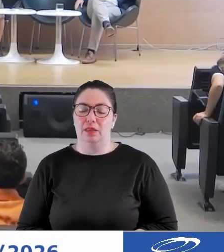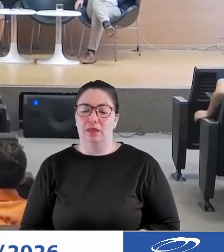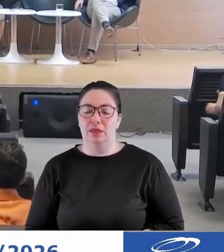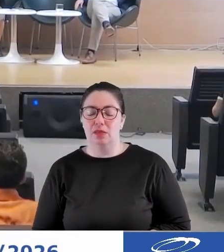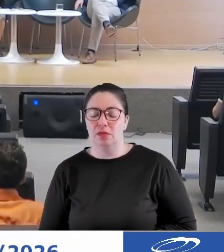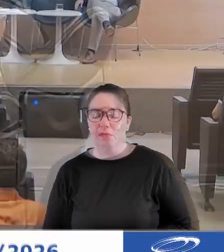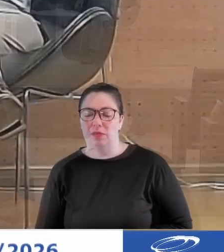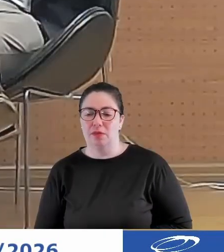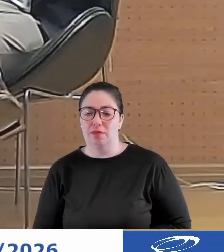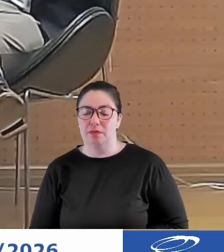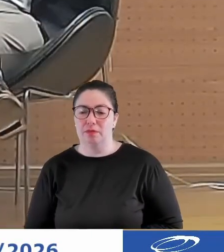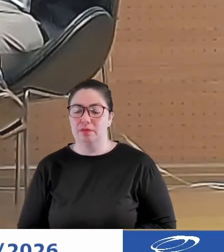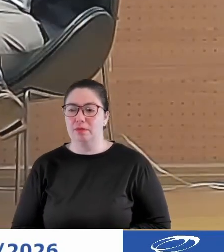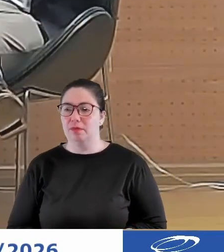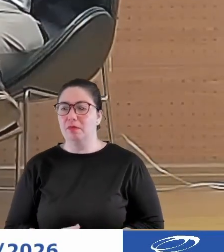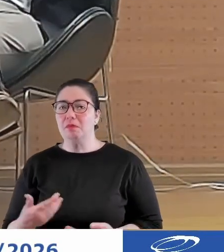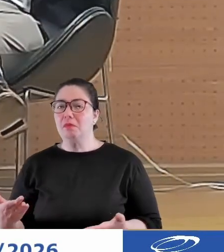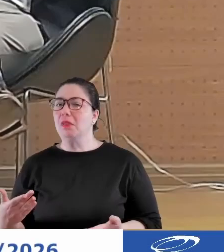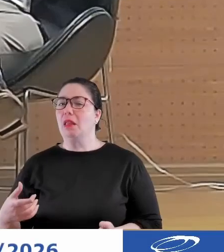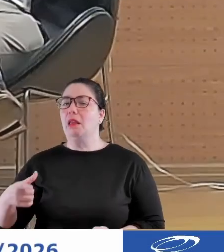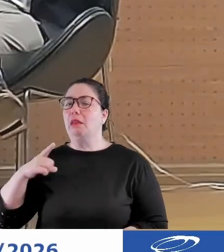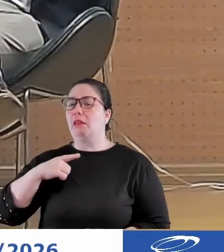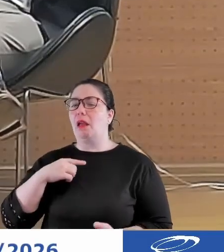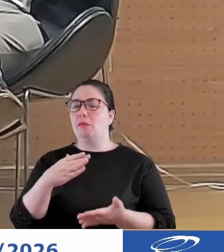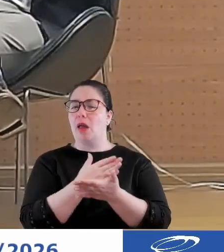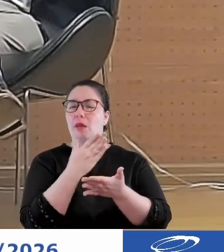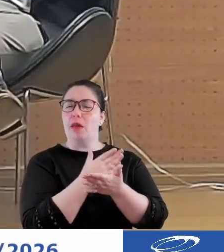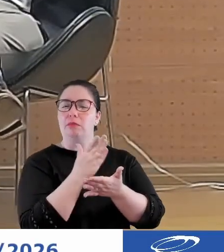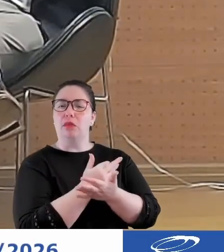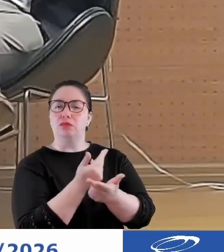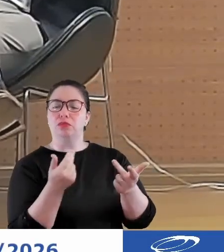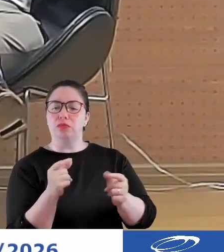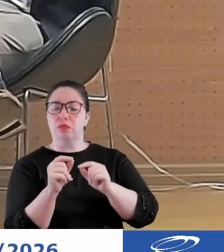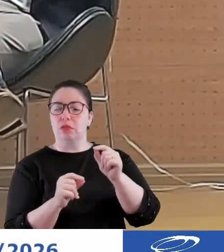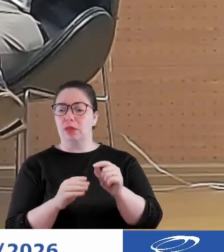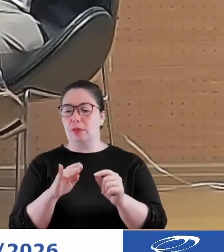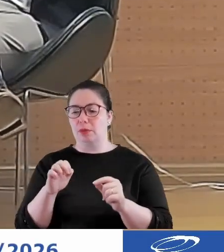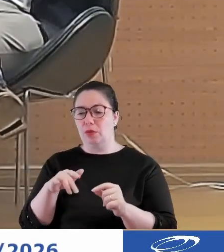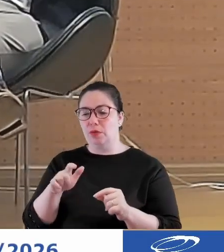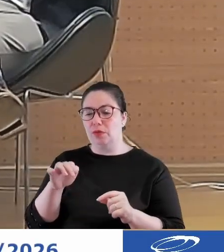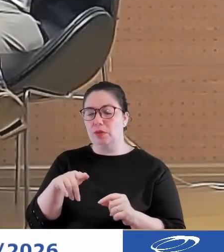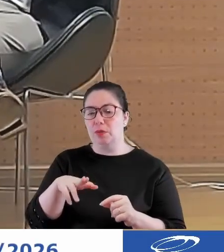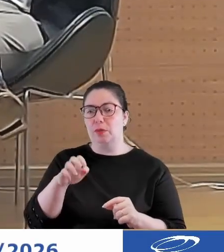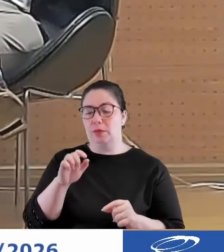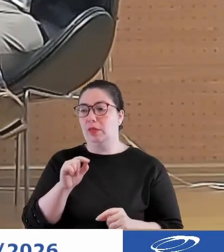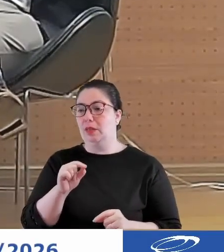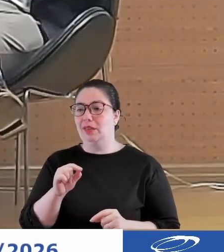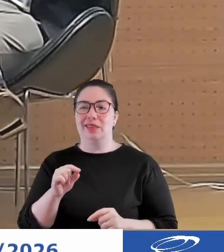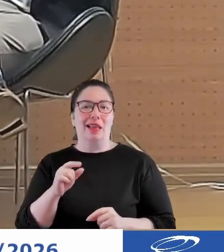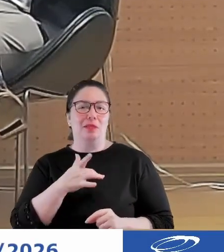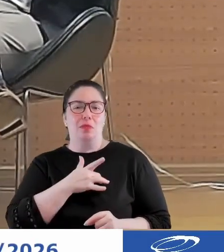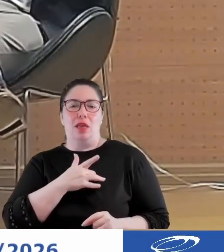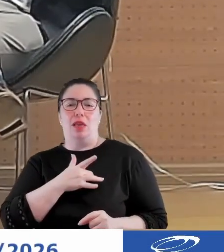De acordo com a literatura médica, a tendência de formar biofilme no Mycobacterium tuberculose ela é bem menor,